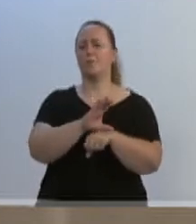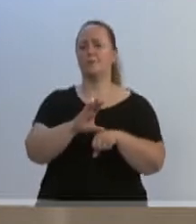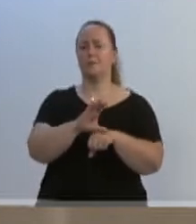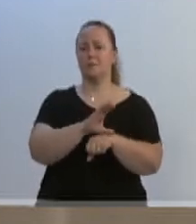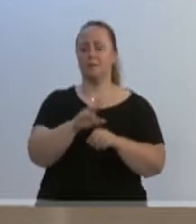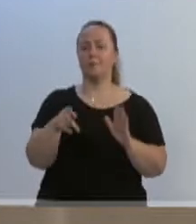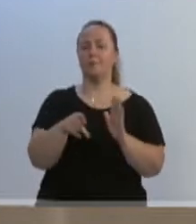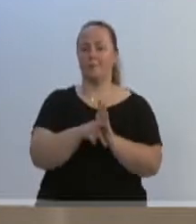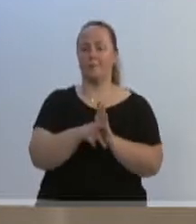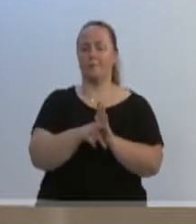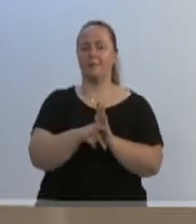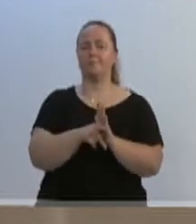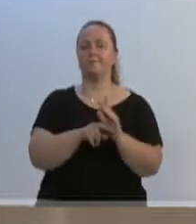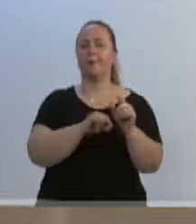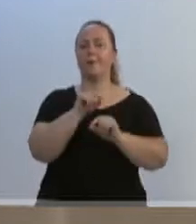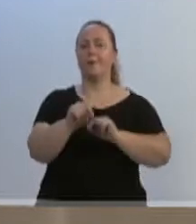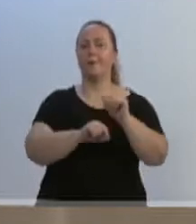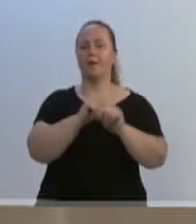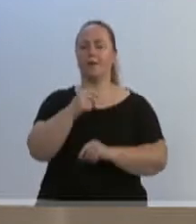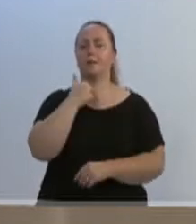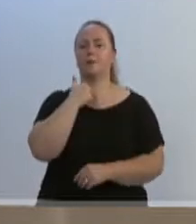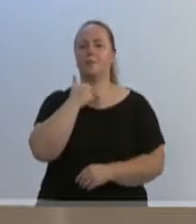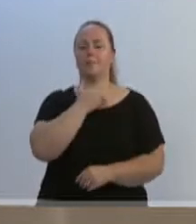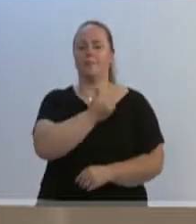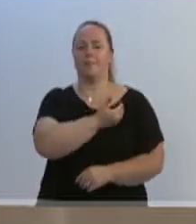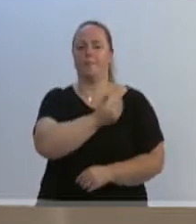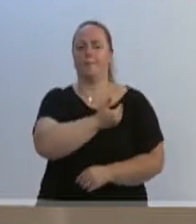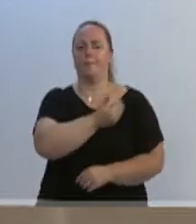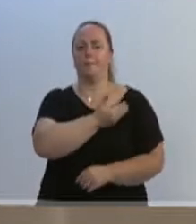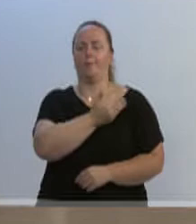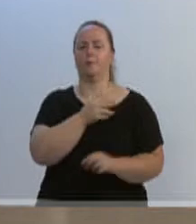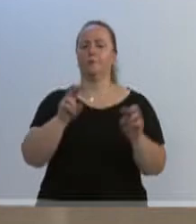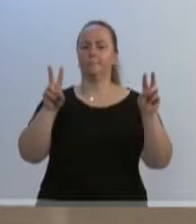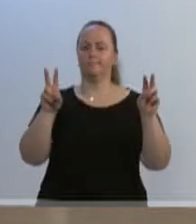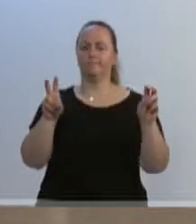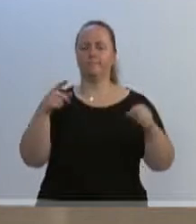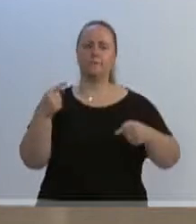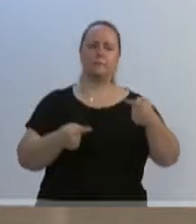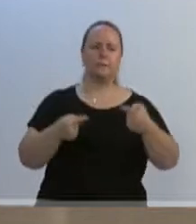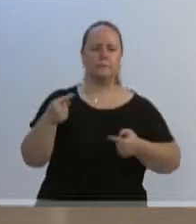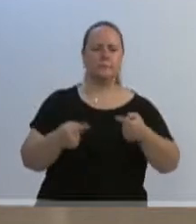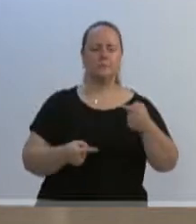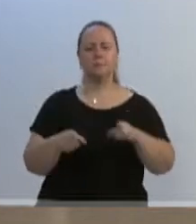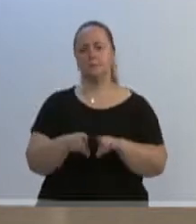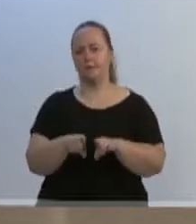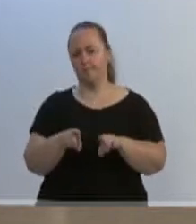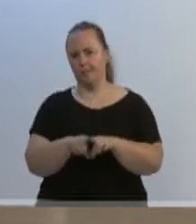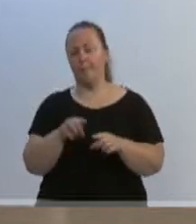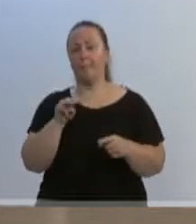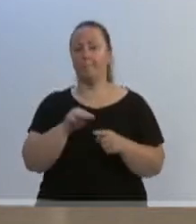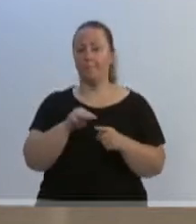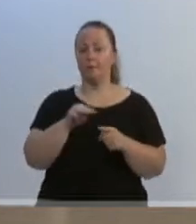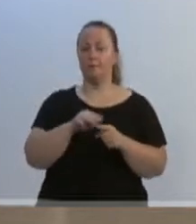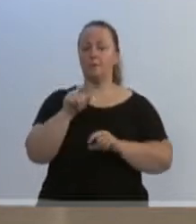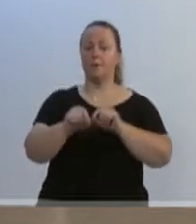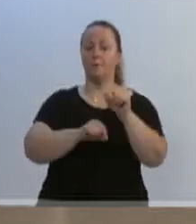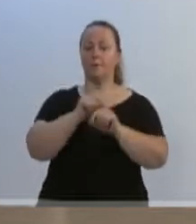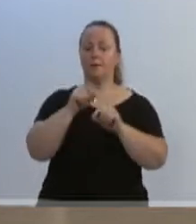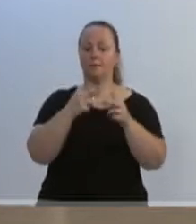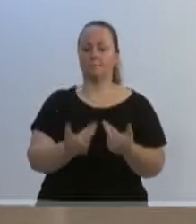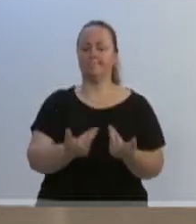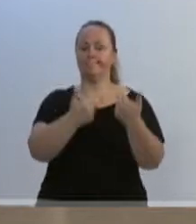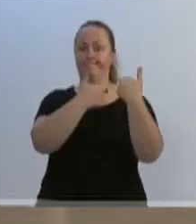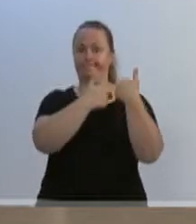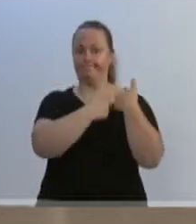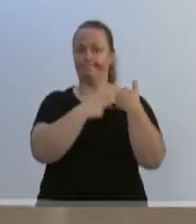que impossibilita qualquer tipo de discriminação. Esse assunto está sendo discutido, na verdade, em outra esfera, inclusive o município com uma questão de